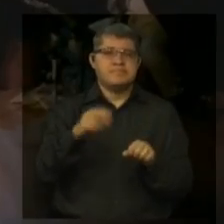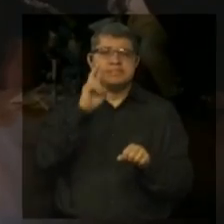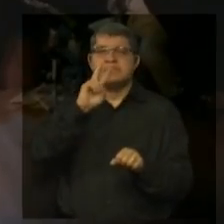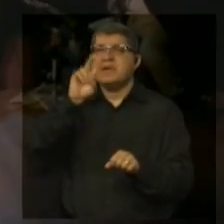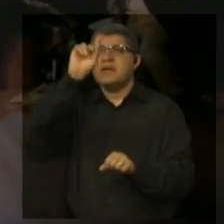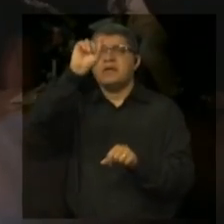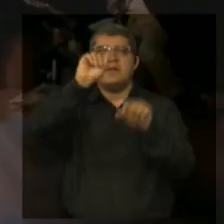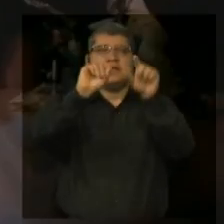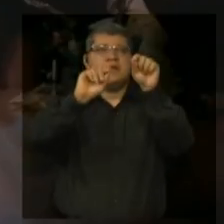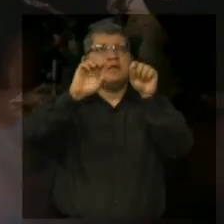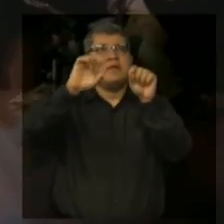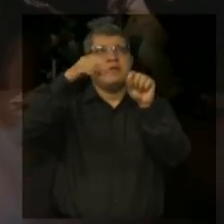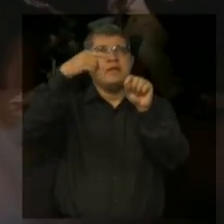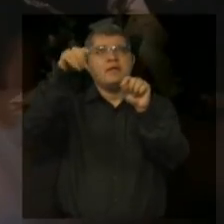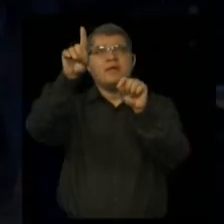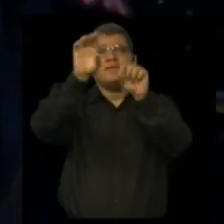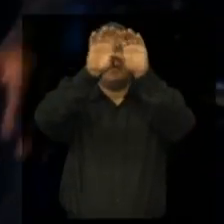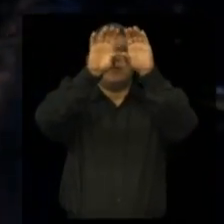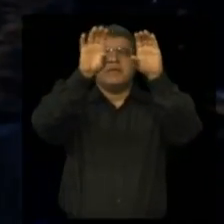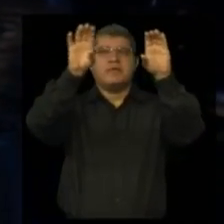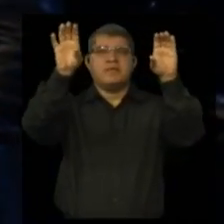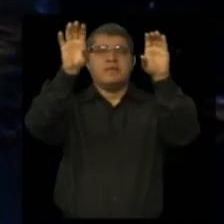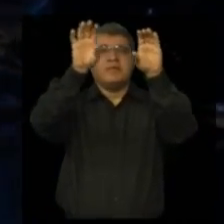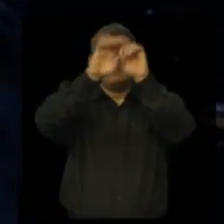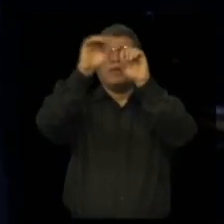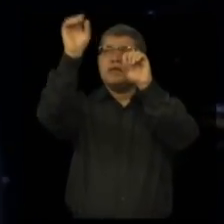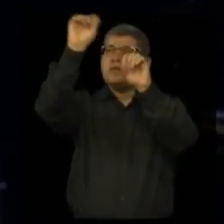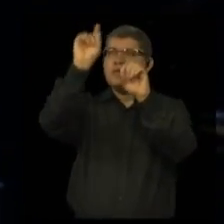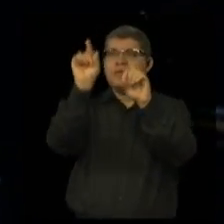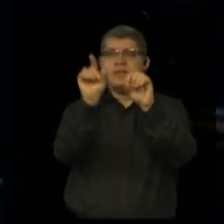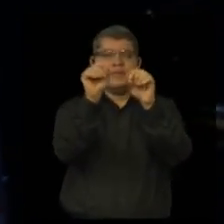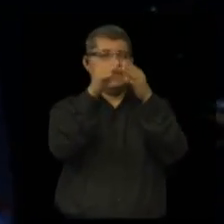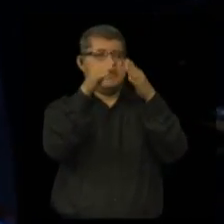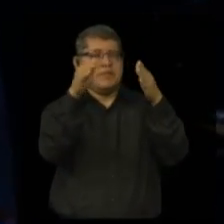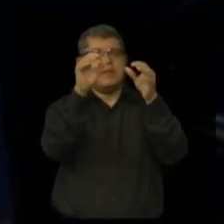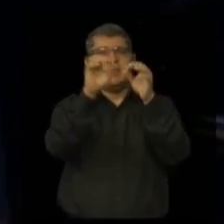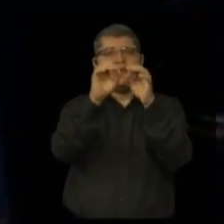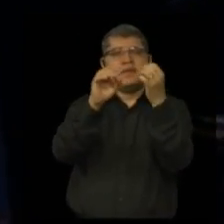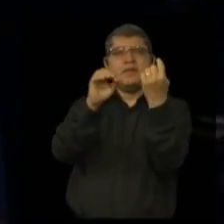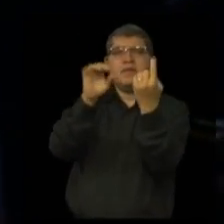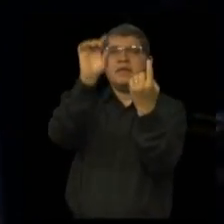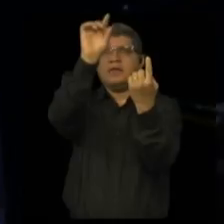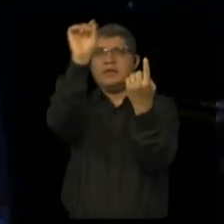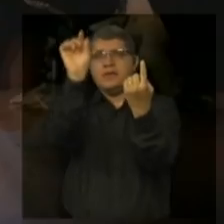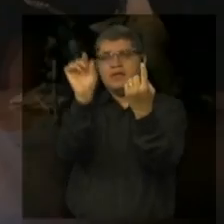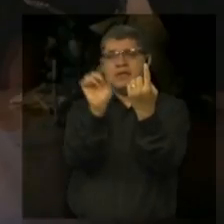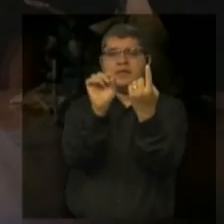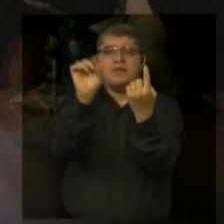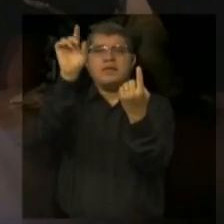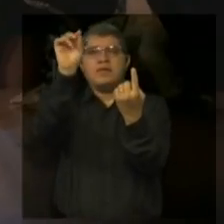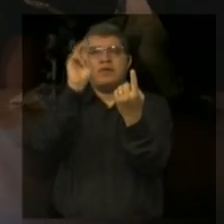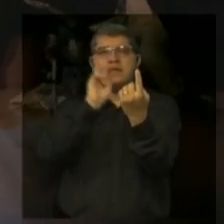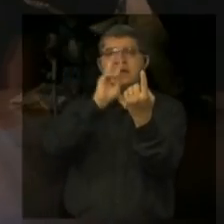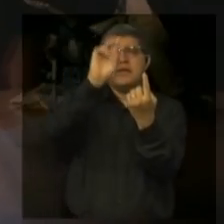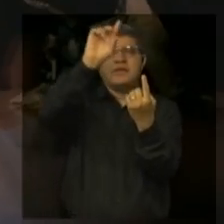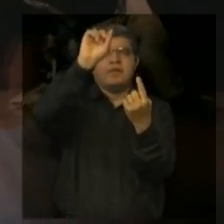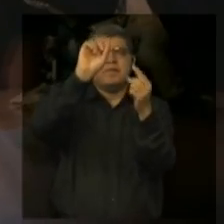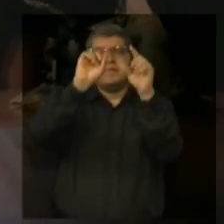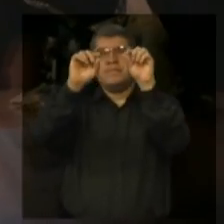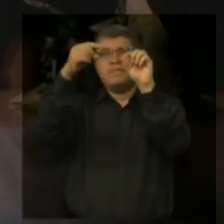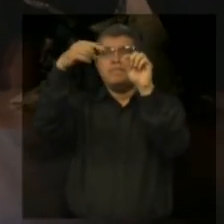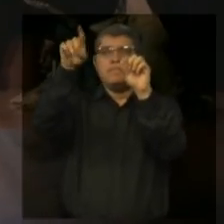As estrelas lá no céu e a lua tão grande, mas sozinha. Vejo as